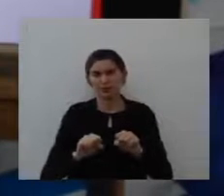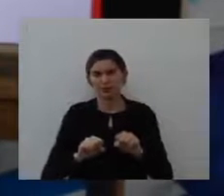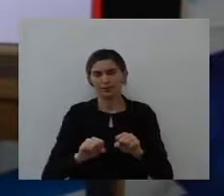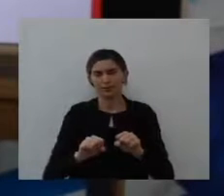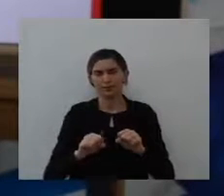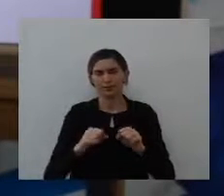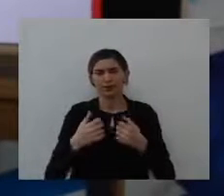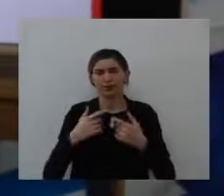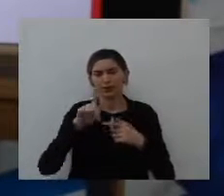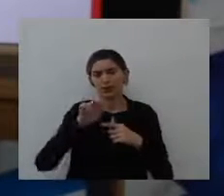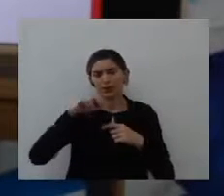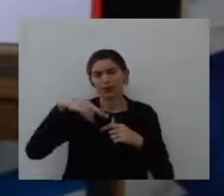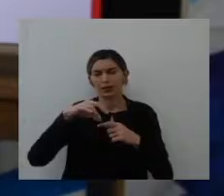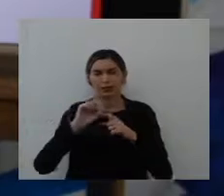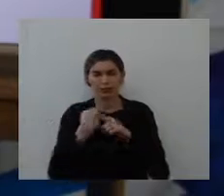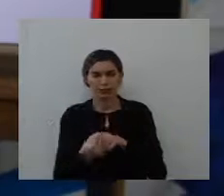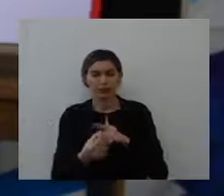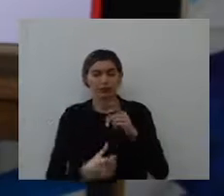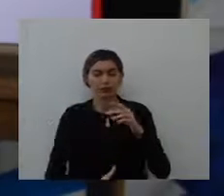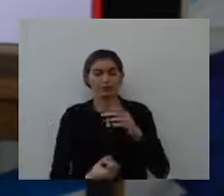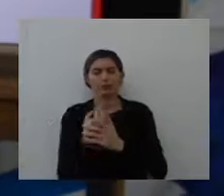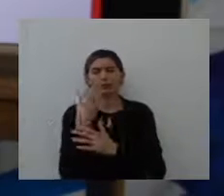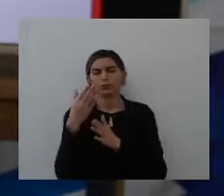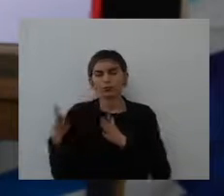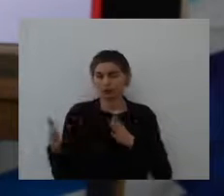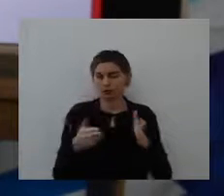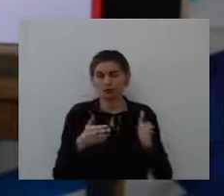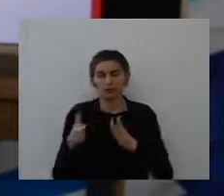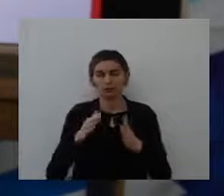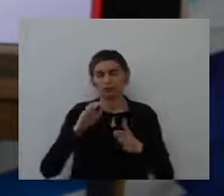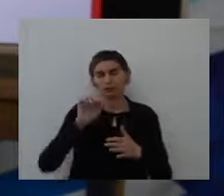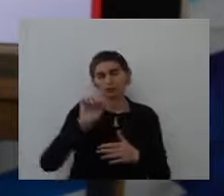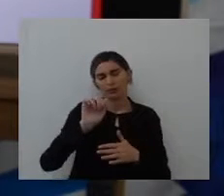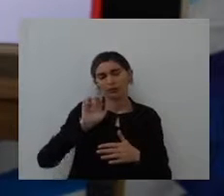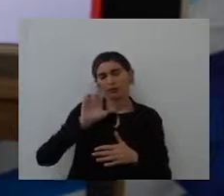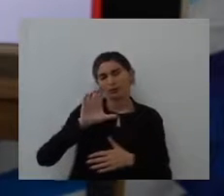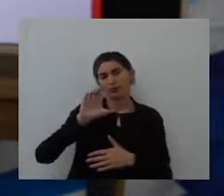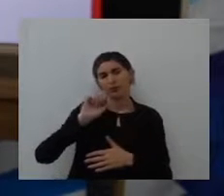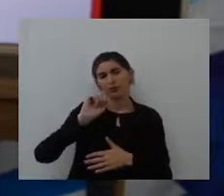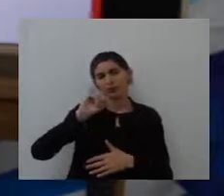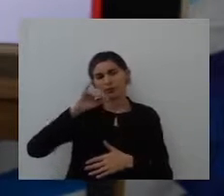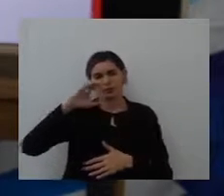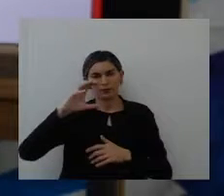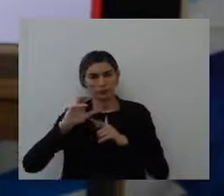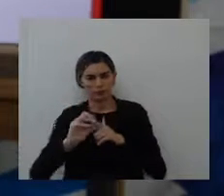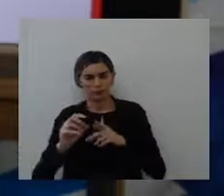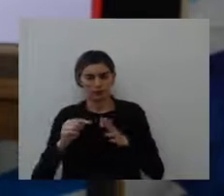da questão dos Gênos, nós temos o surgimento do período arcaico, tá bem?